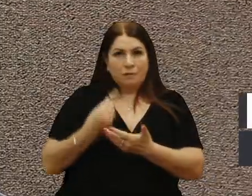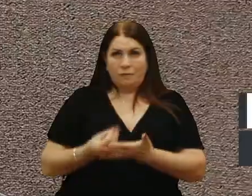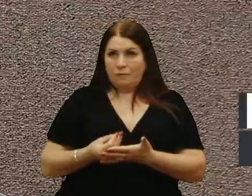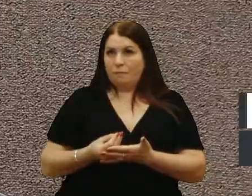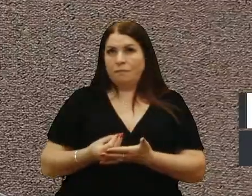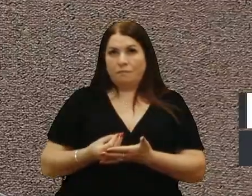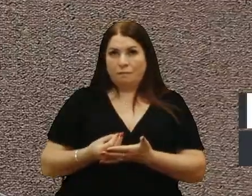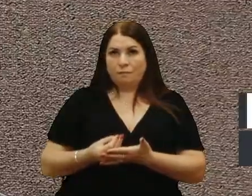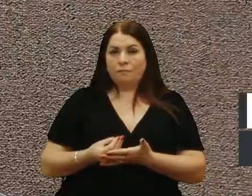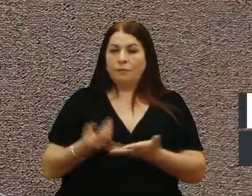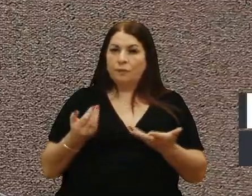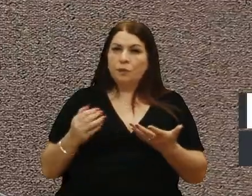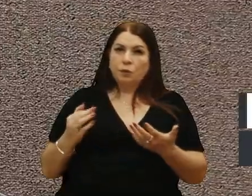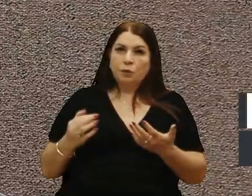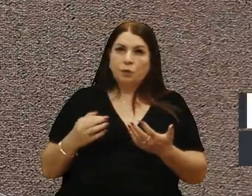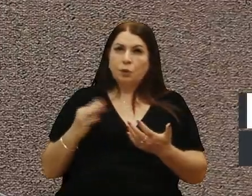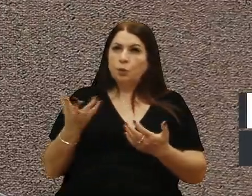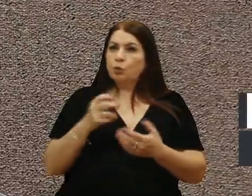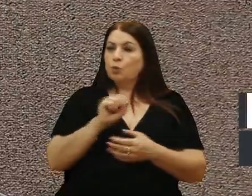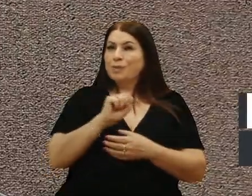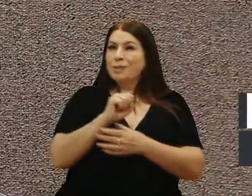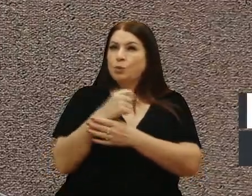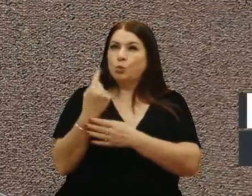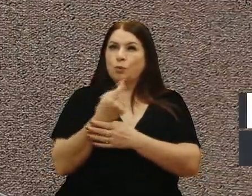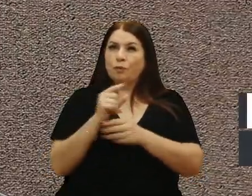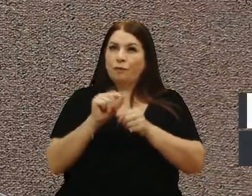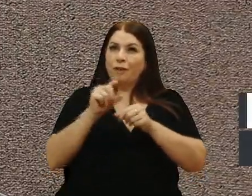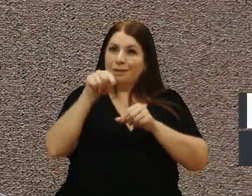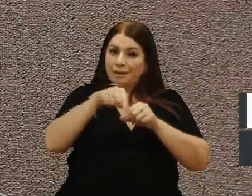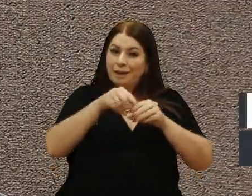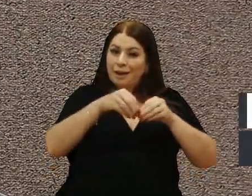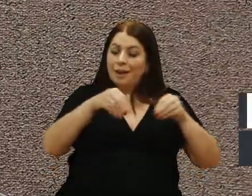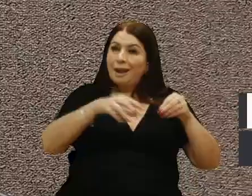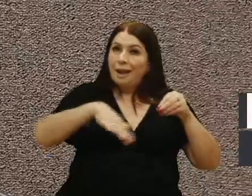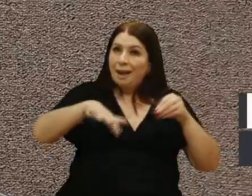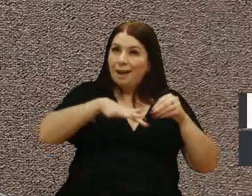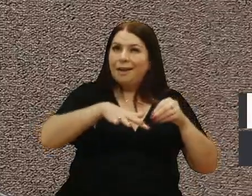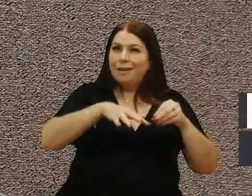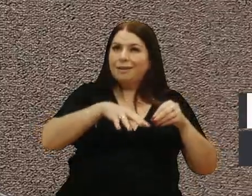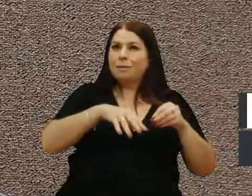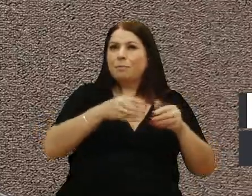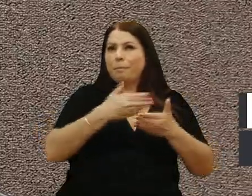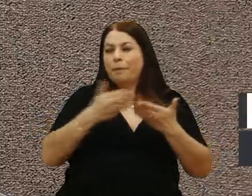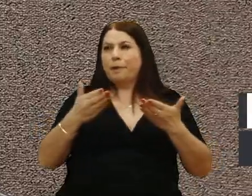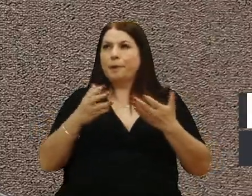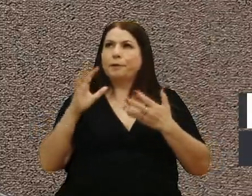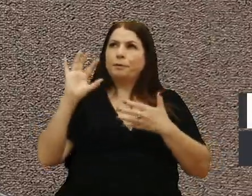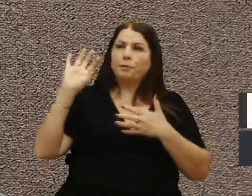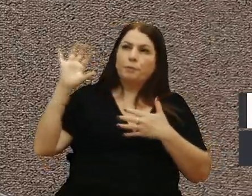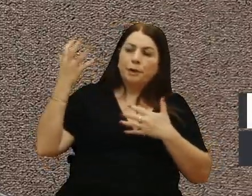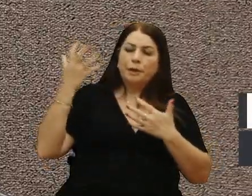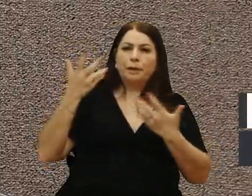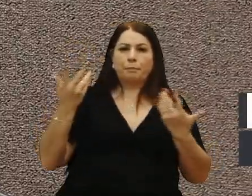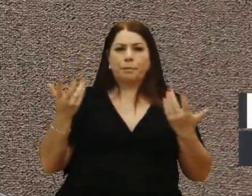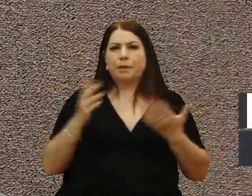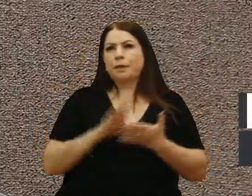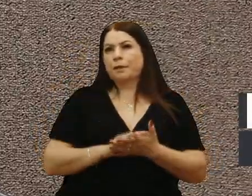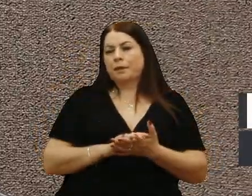tá? Que todo o seguro feito em cima da propriedade, por questões de perda climática, enfim,